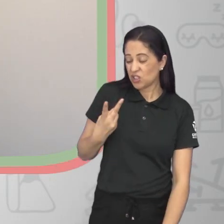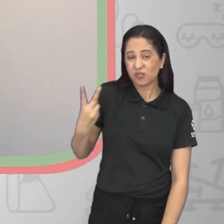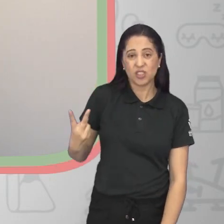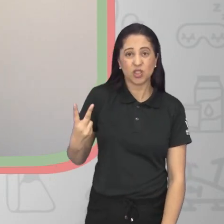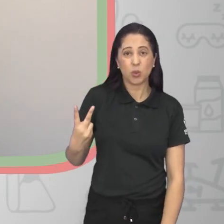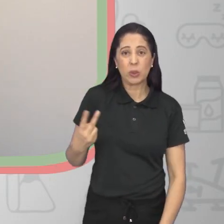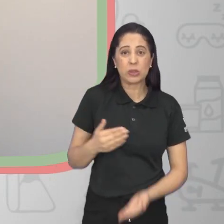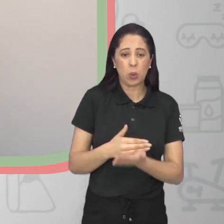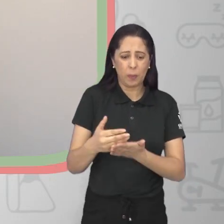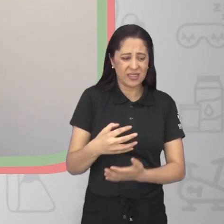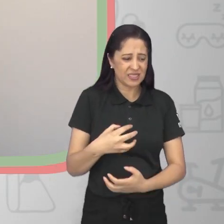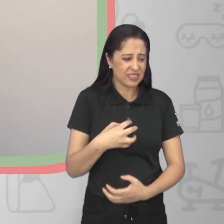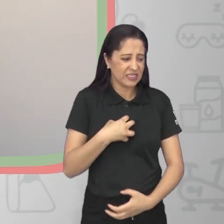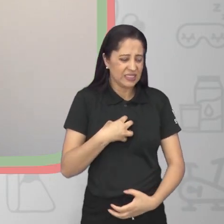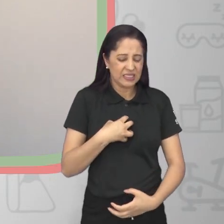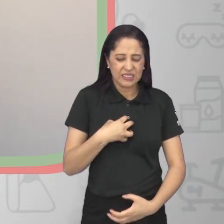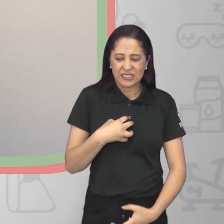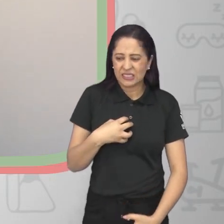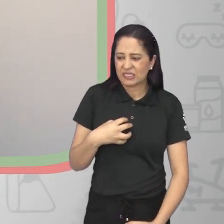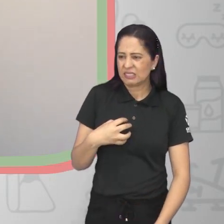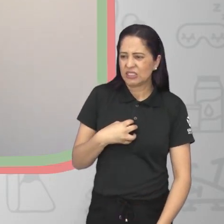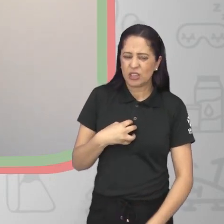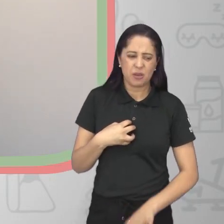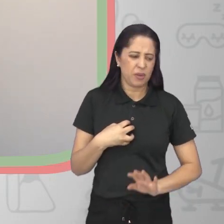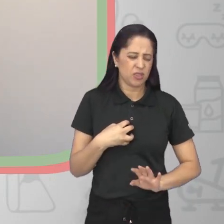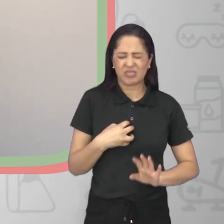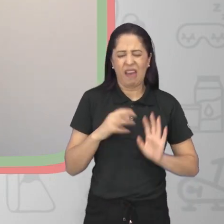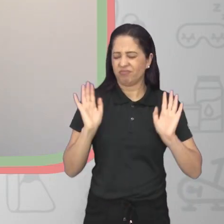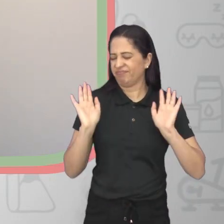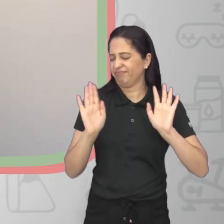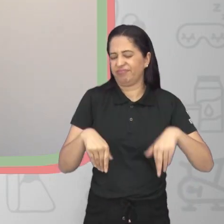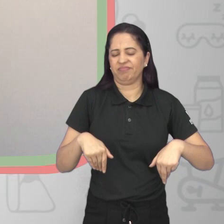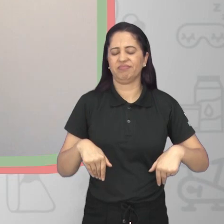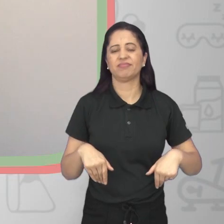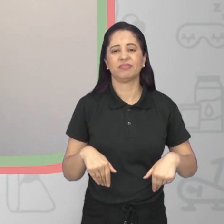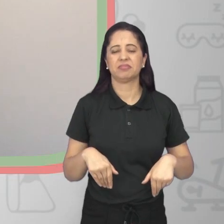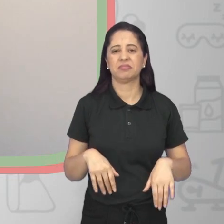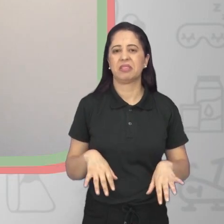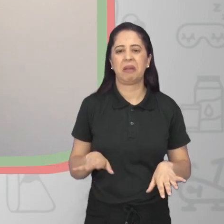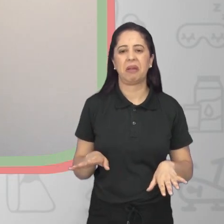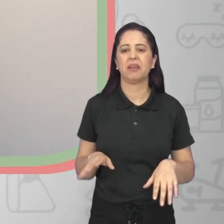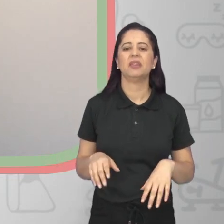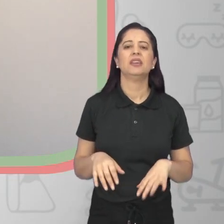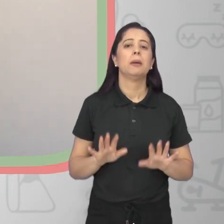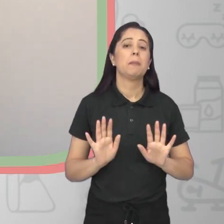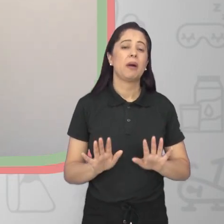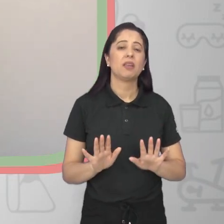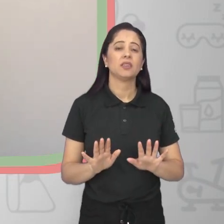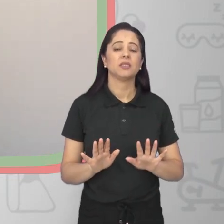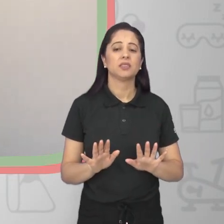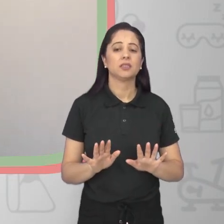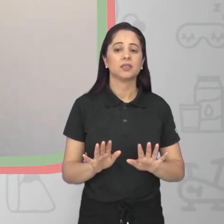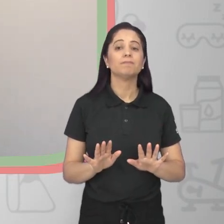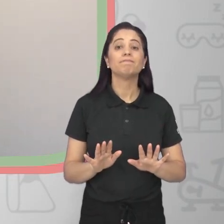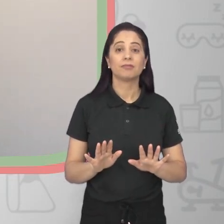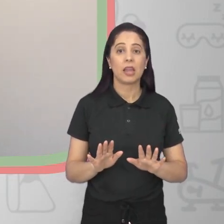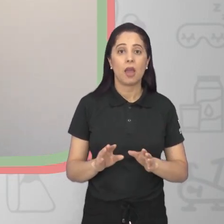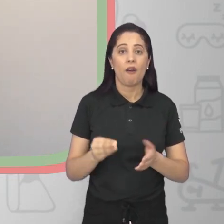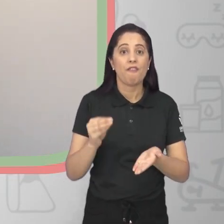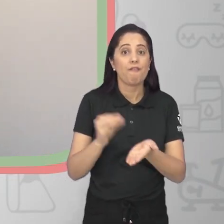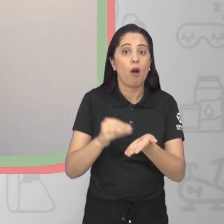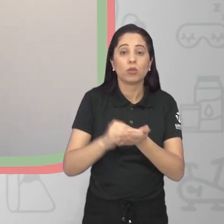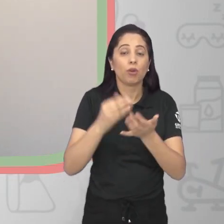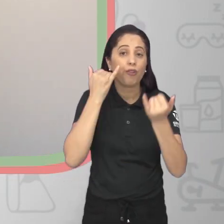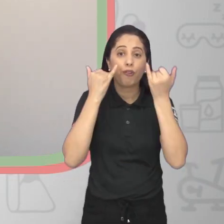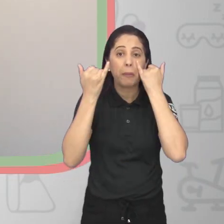quando iniciou os primeiros sintomas e eu acabei negligenciando, não seguindo a orientação do especialista que eu passei na época. E eu acredito muito que a